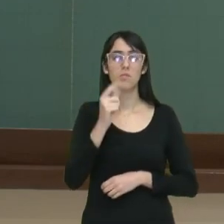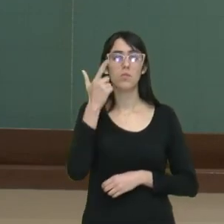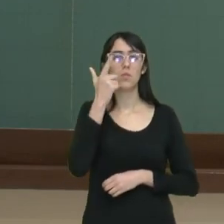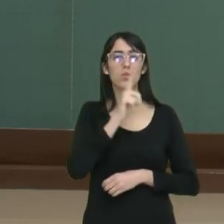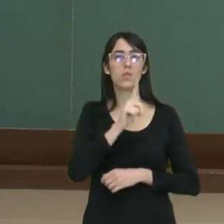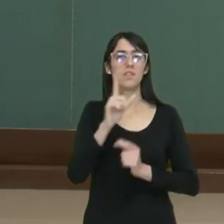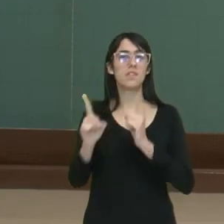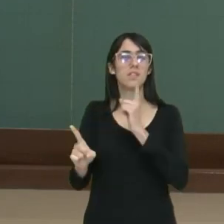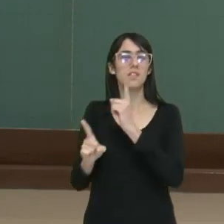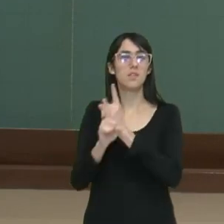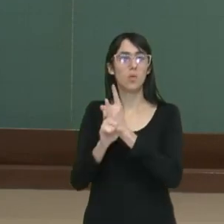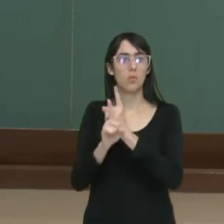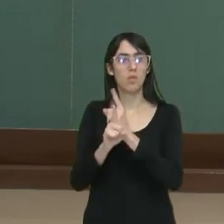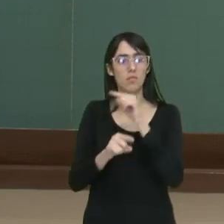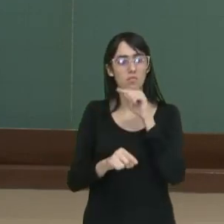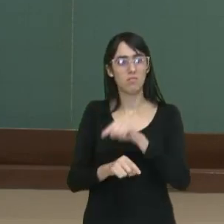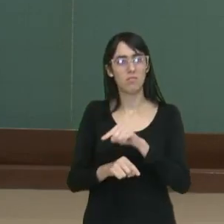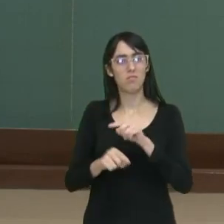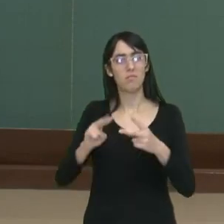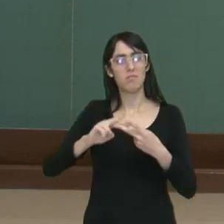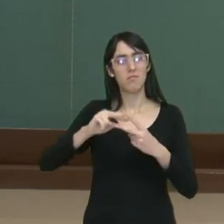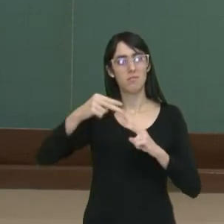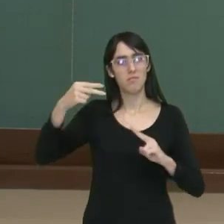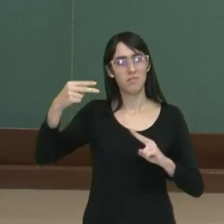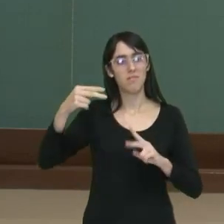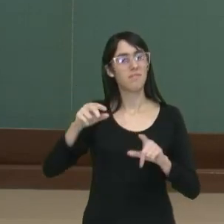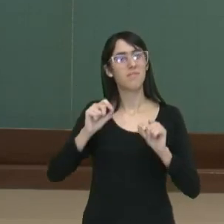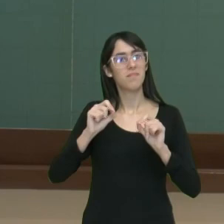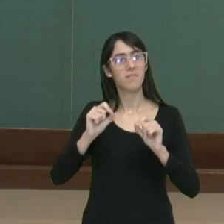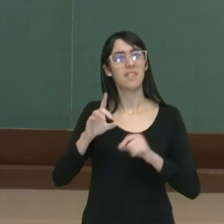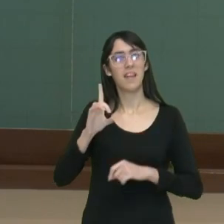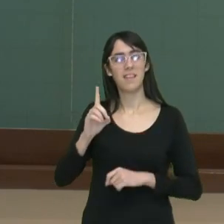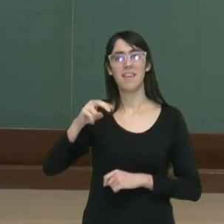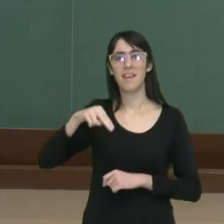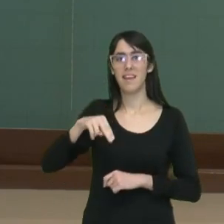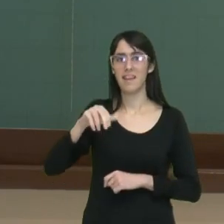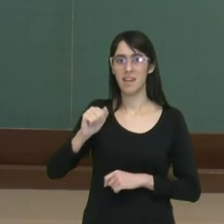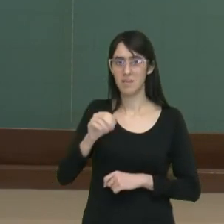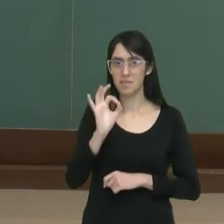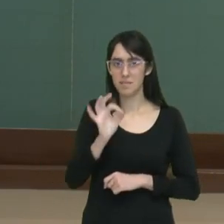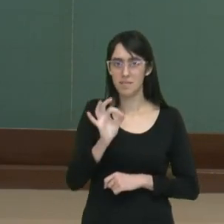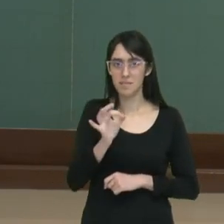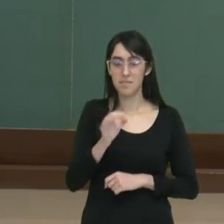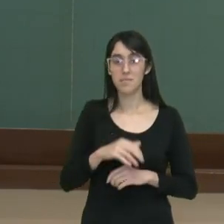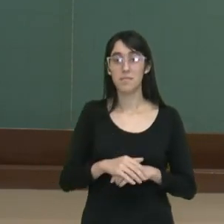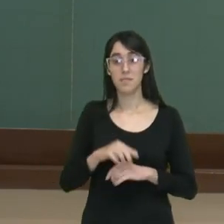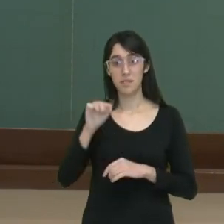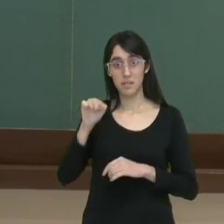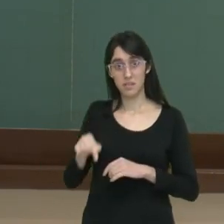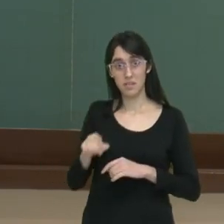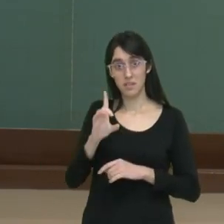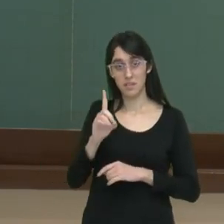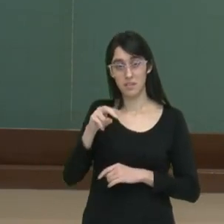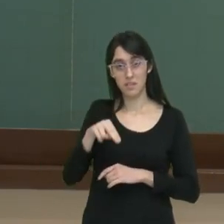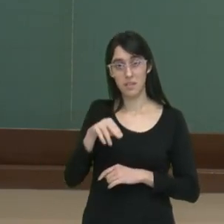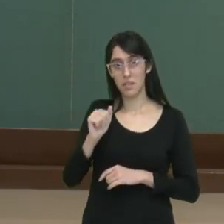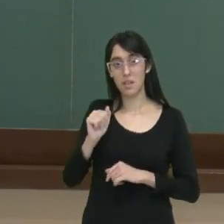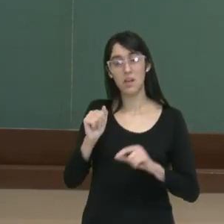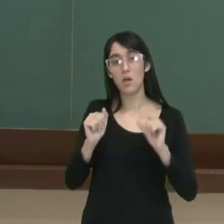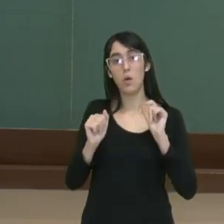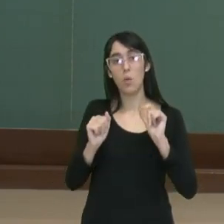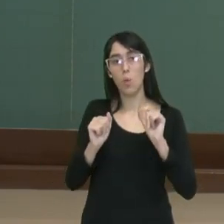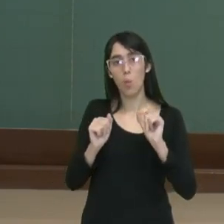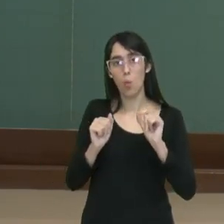encontrar, então, este material genético, o DNA. E esse DNA, ele está formado,